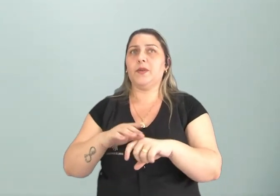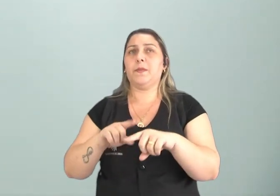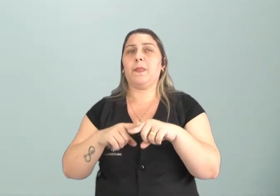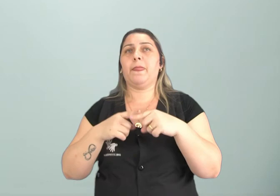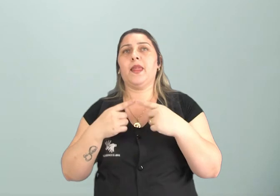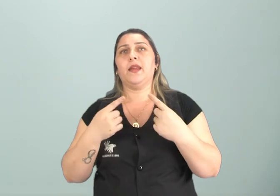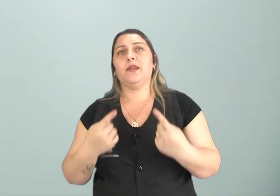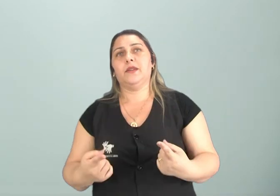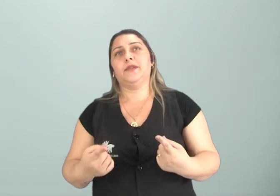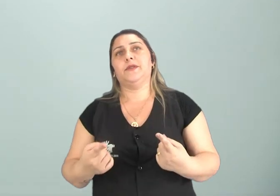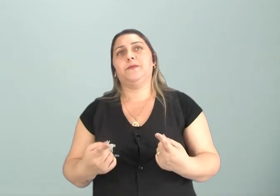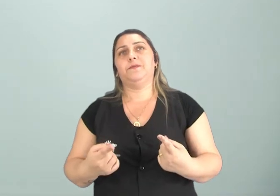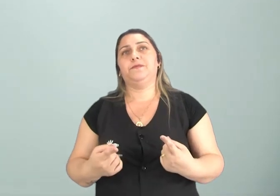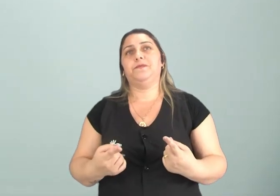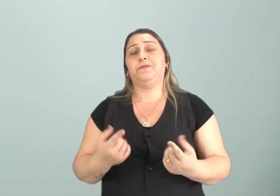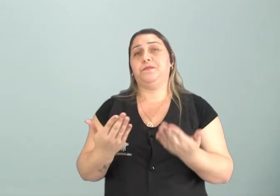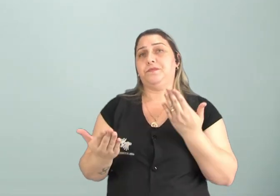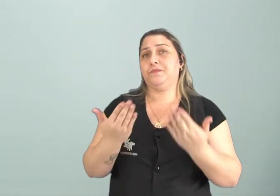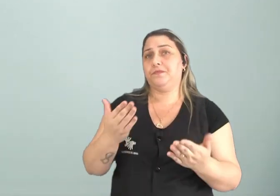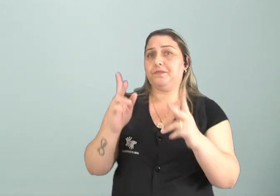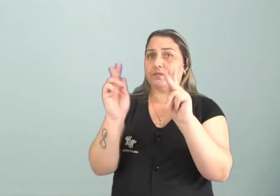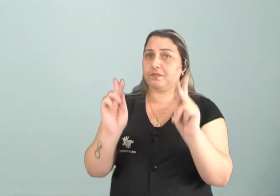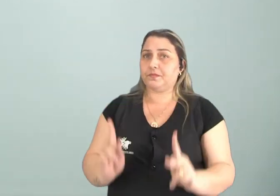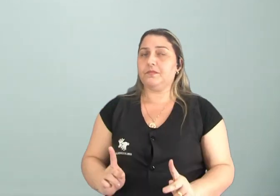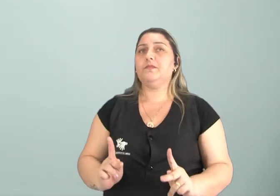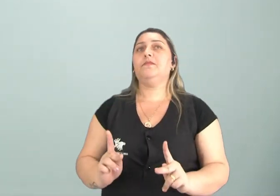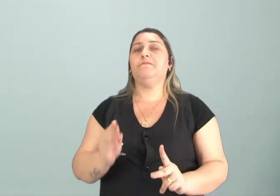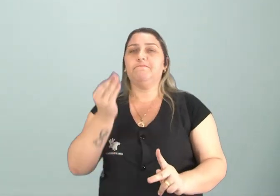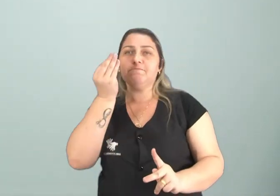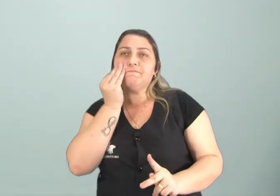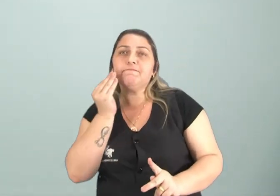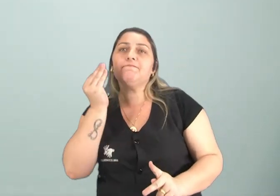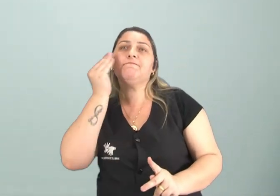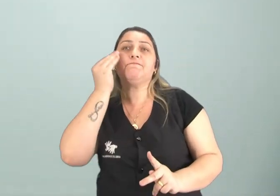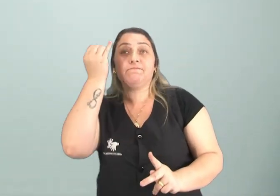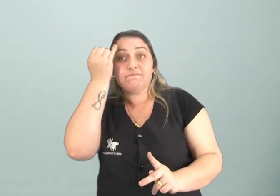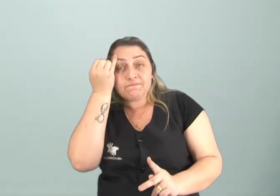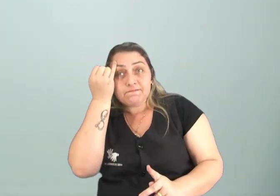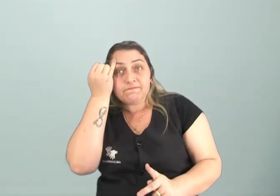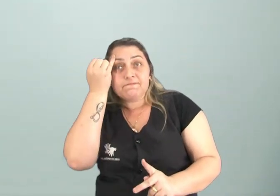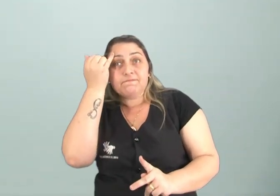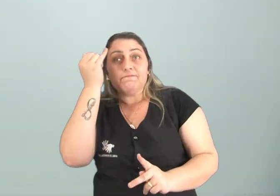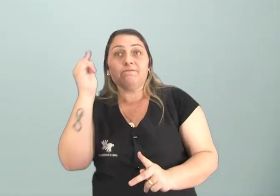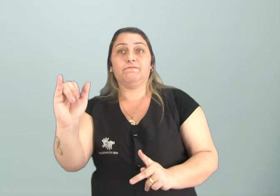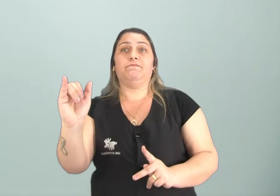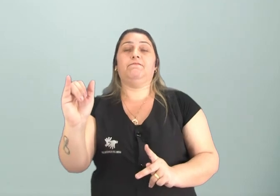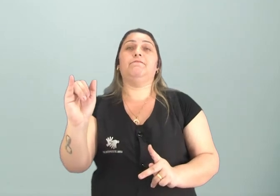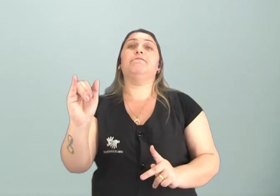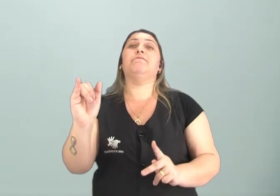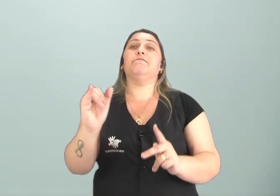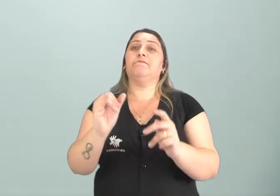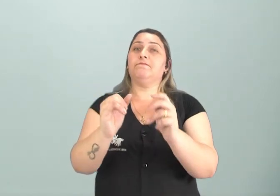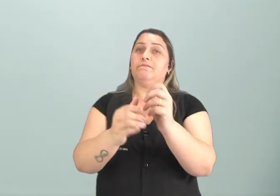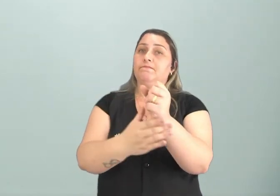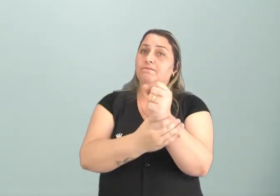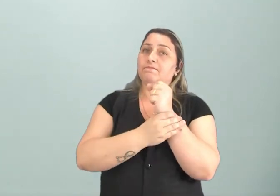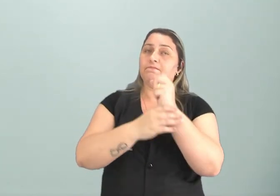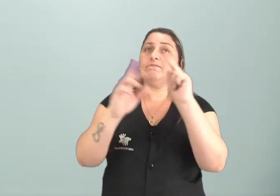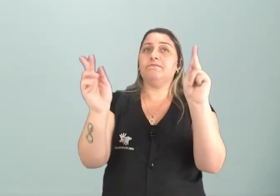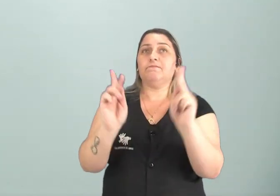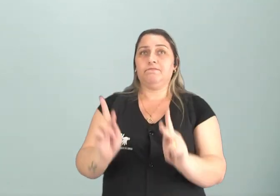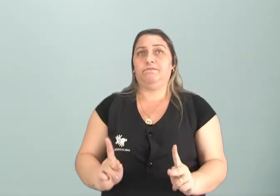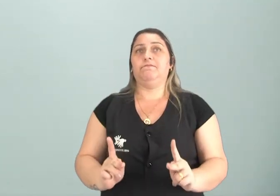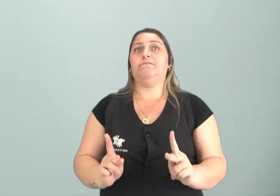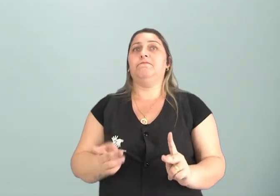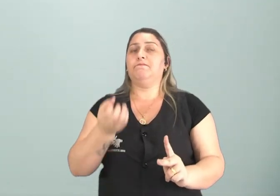no termo de cooperação de paz, de tentar fazer com que a paz e a segurança sejam estabelecidas, a ONU ela acaba se